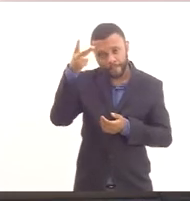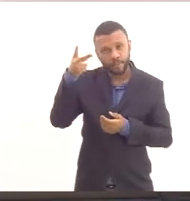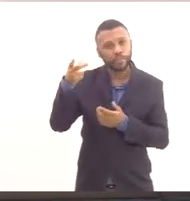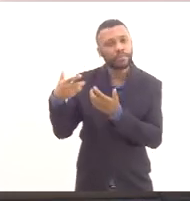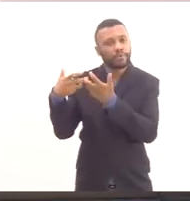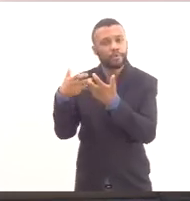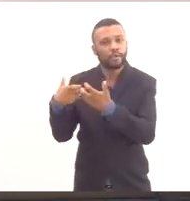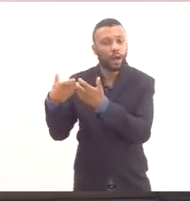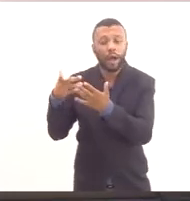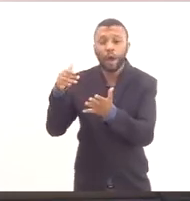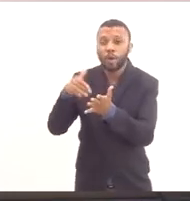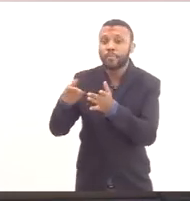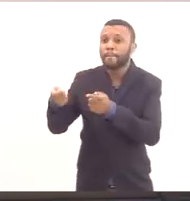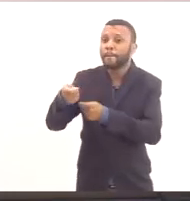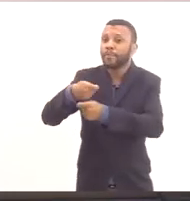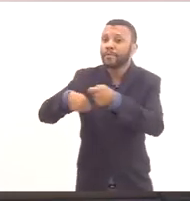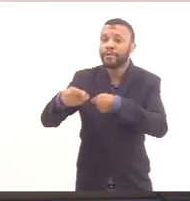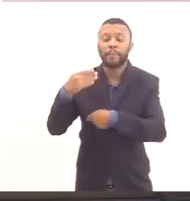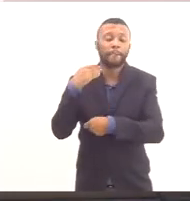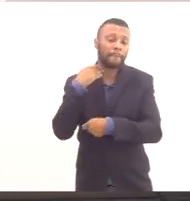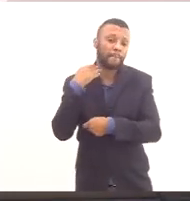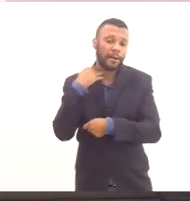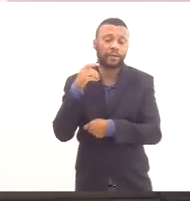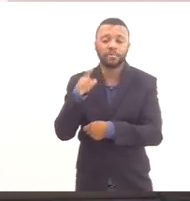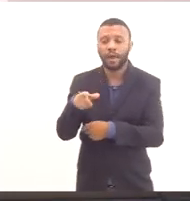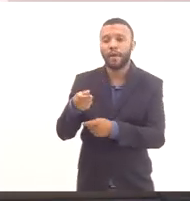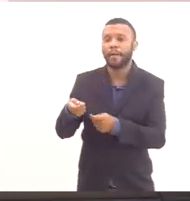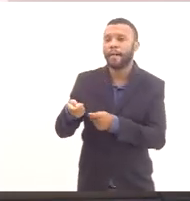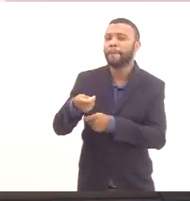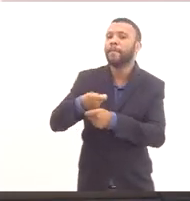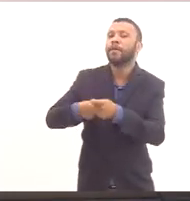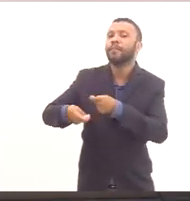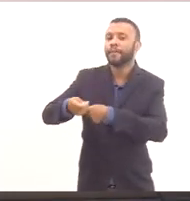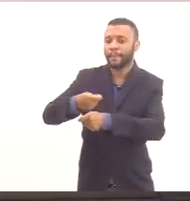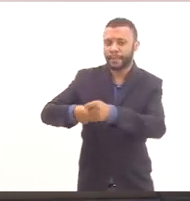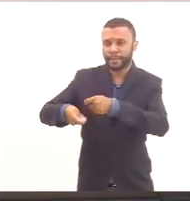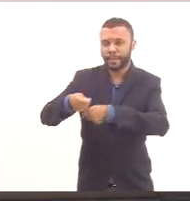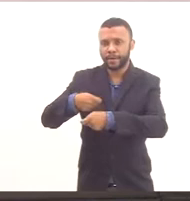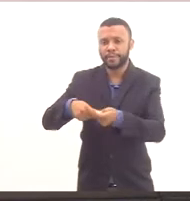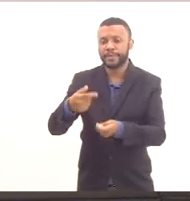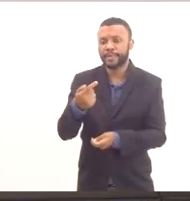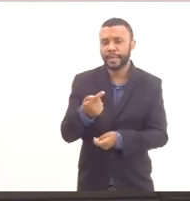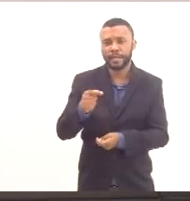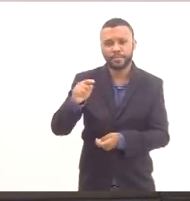bancária realizada é uma movimentação de